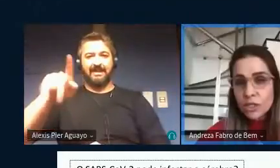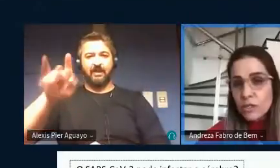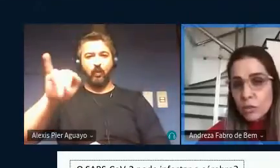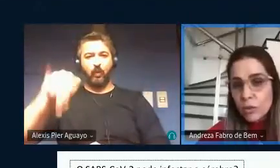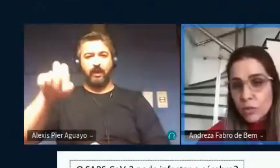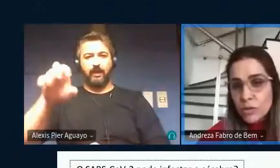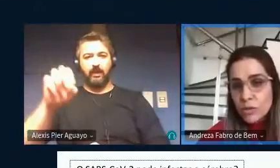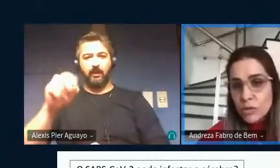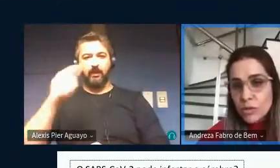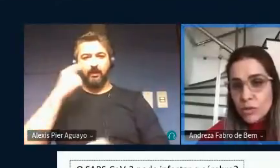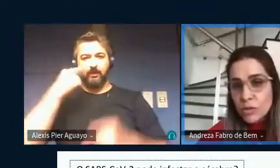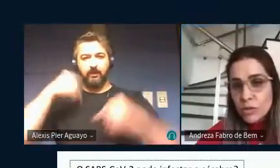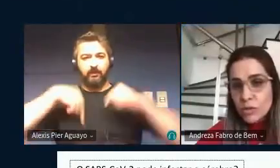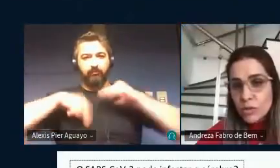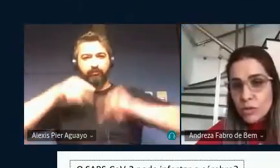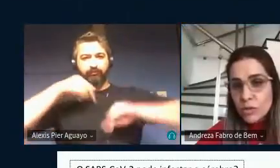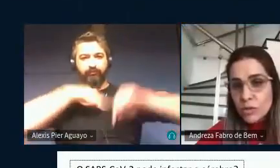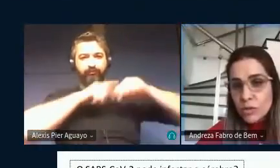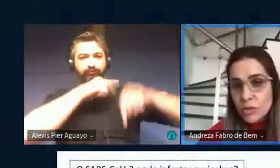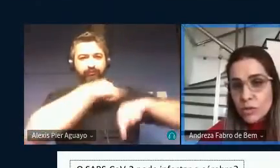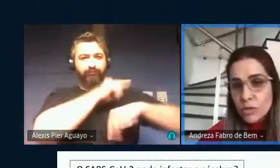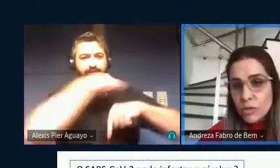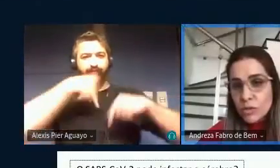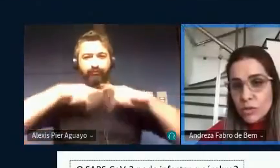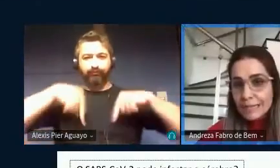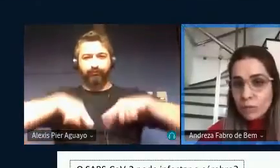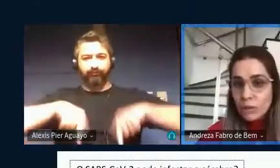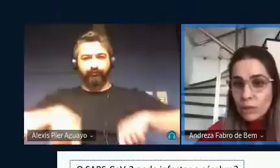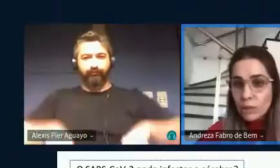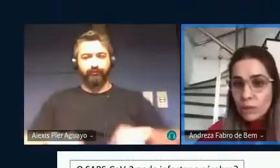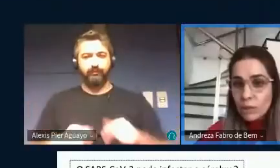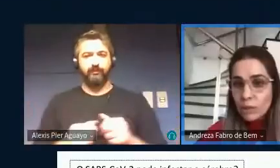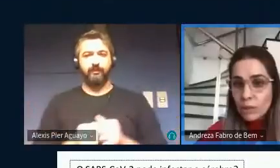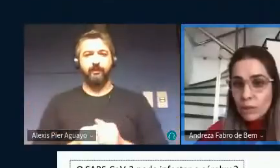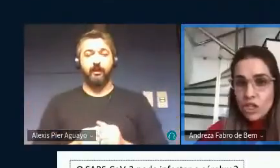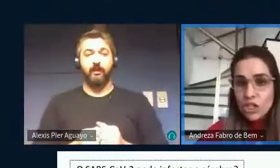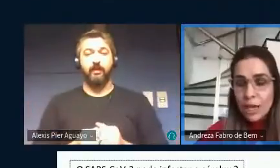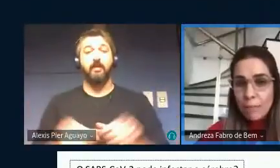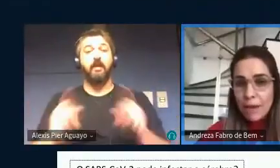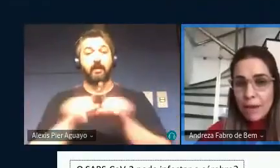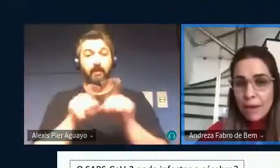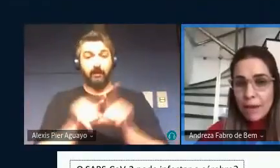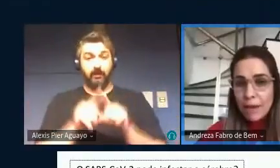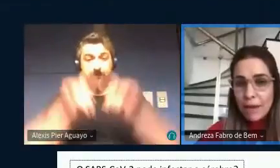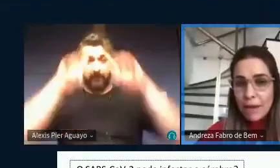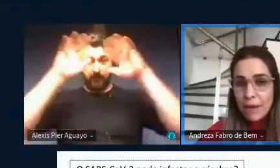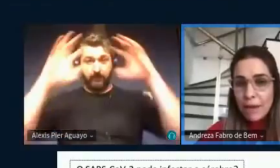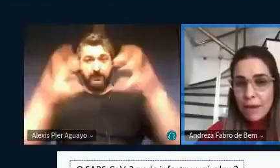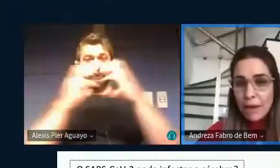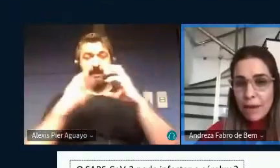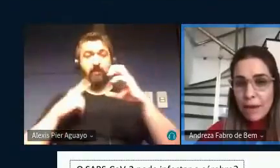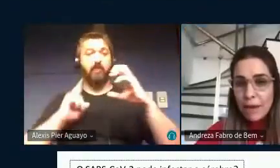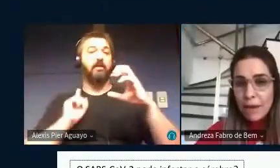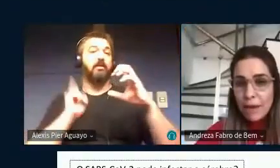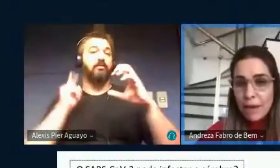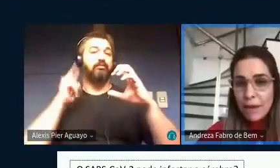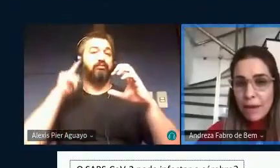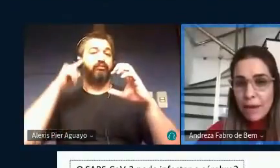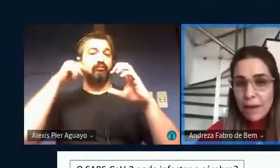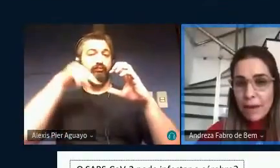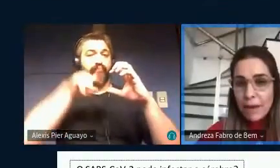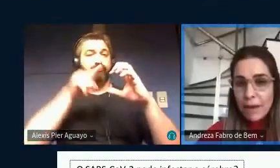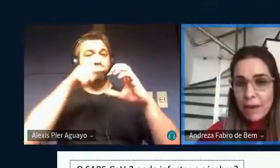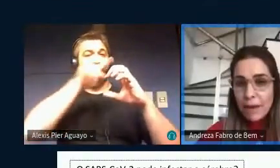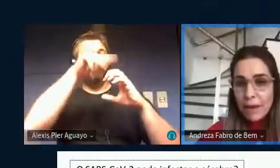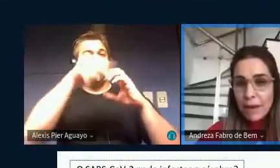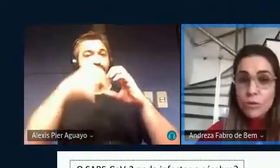incluindo dos vasos sanguíneos do cérebro, certo? Então, lá no cérebro, onde a gente tem a base de vasos sanguíneos,